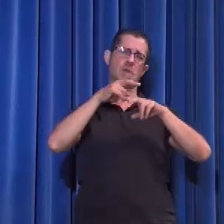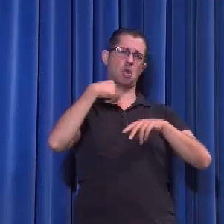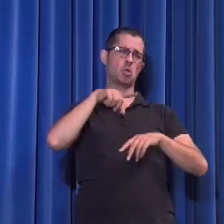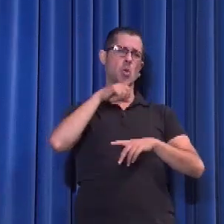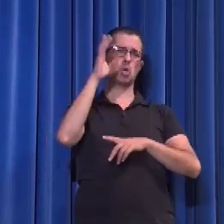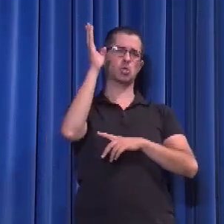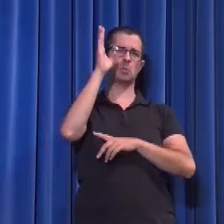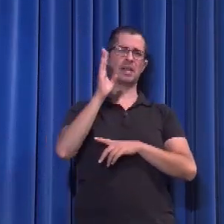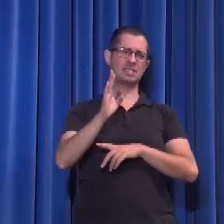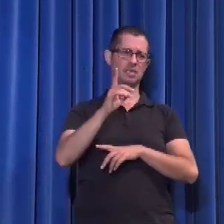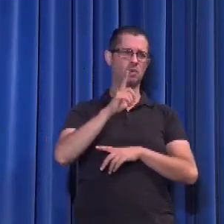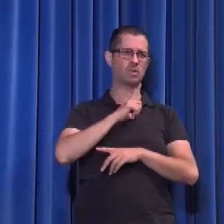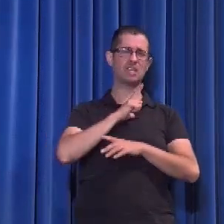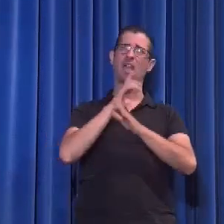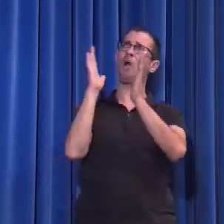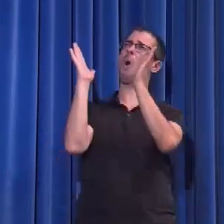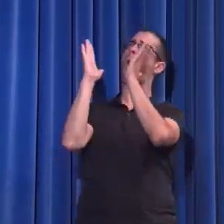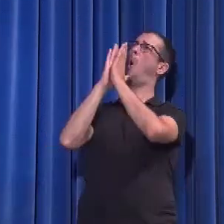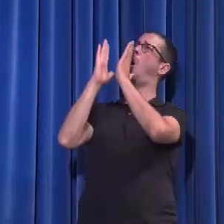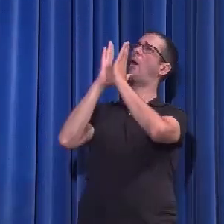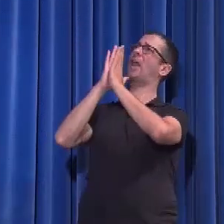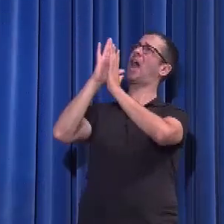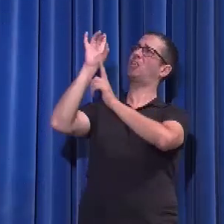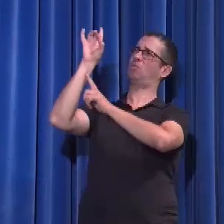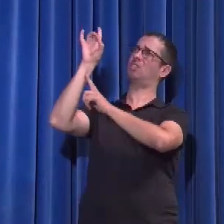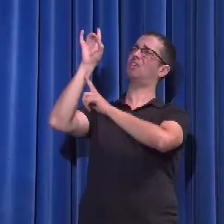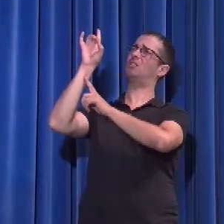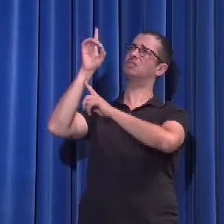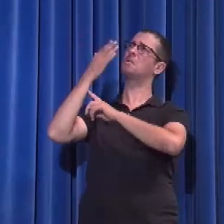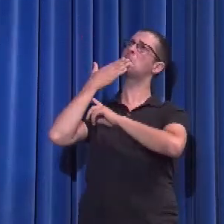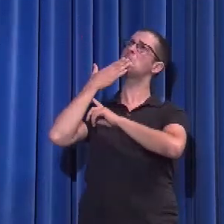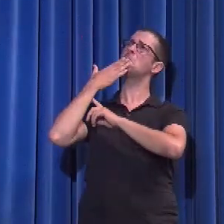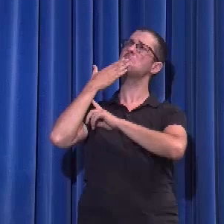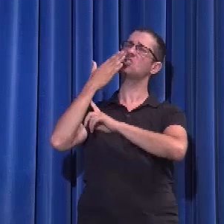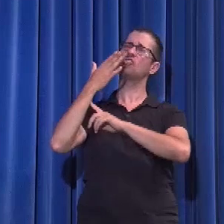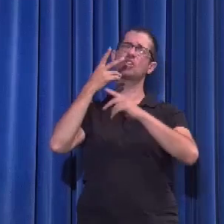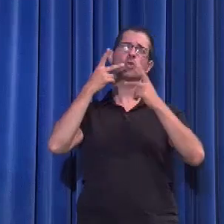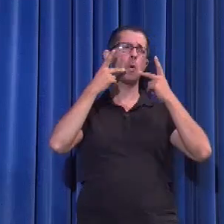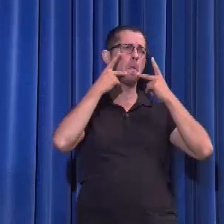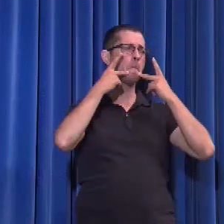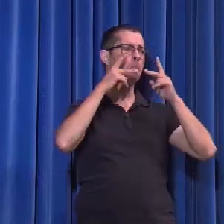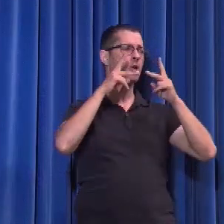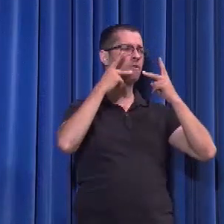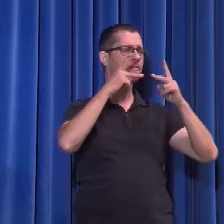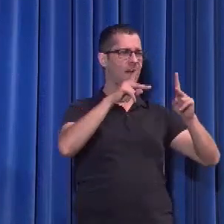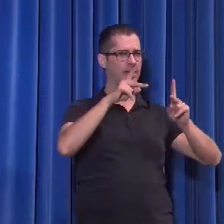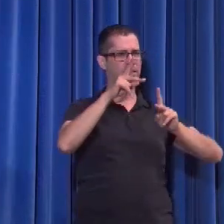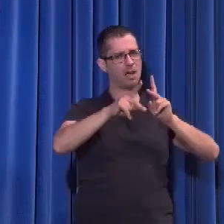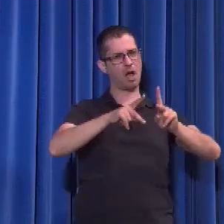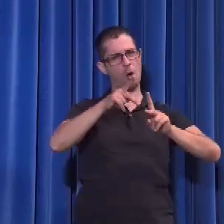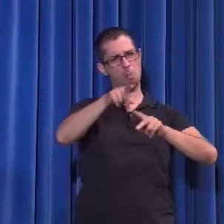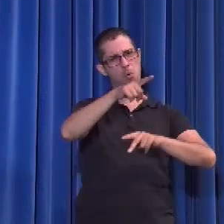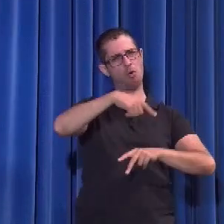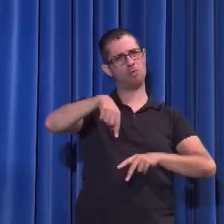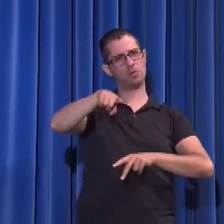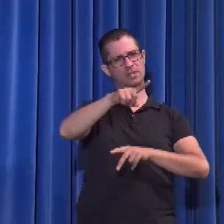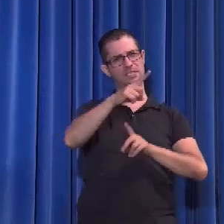ao Senhor e temos tido boca de profeta ao povo que estamos ao redor.